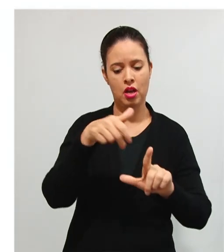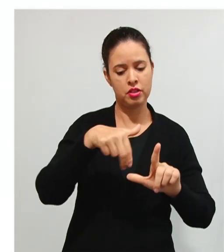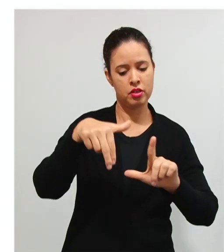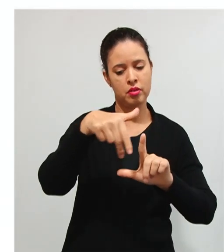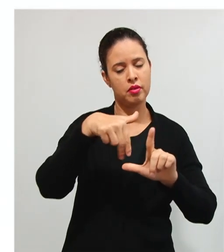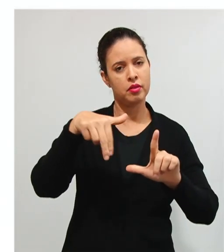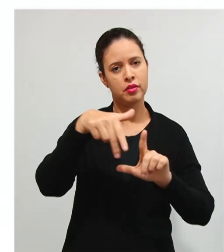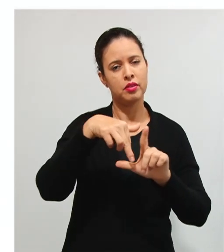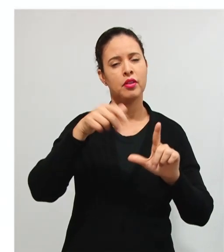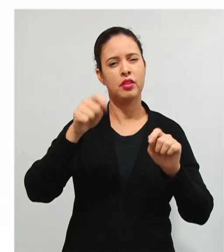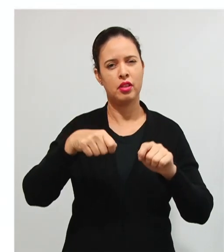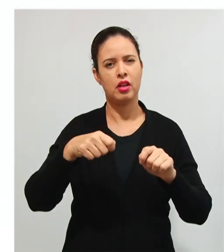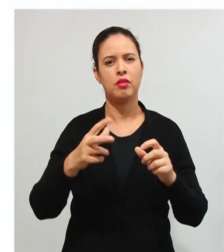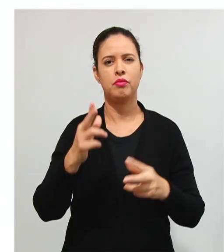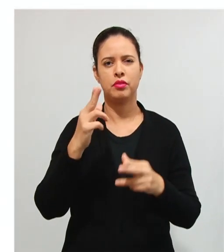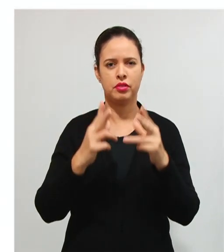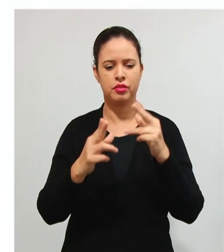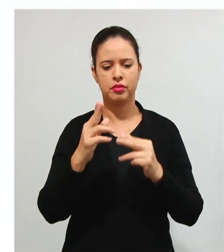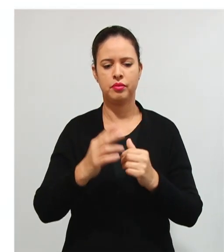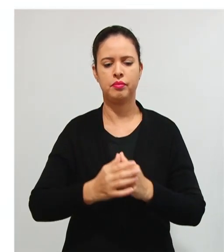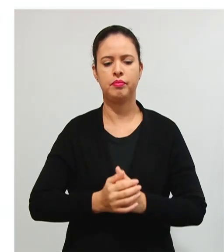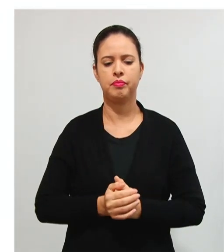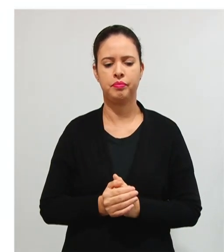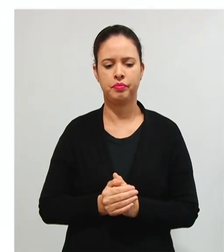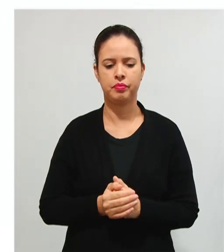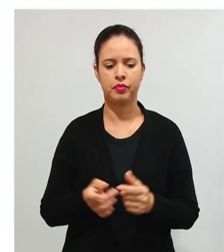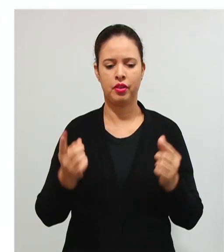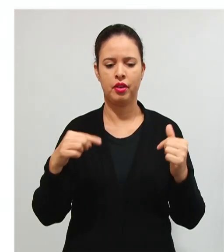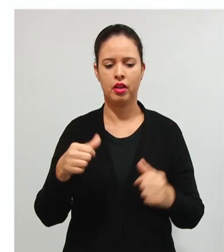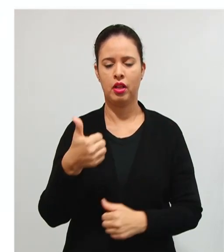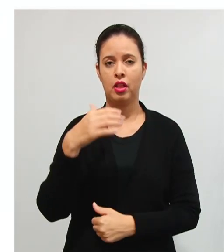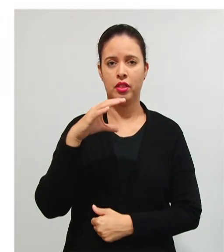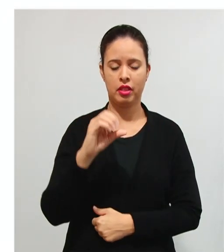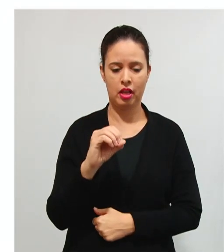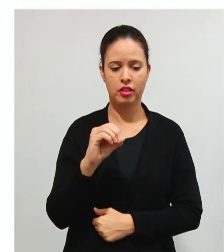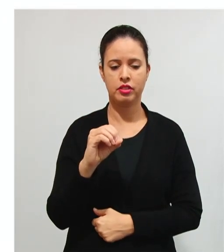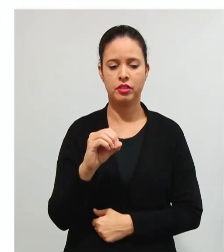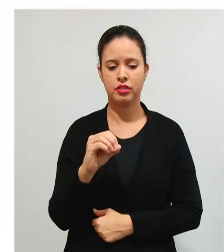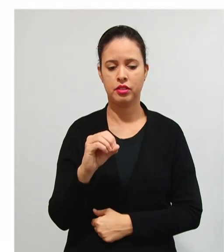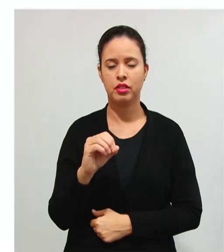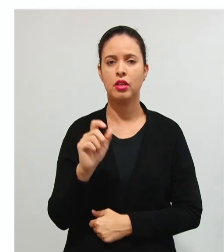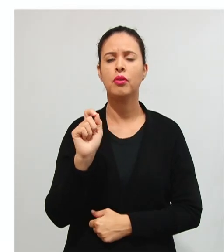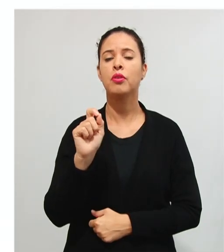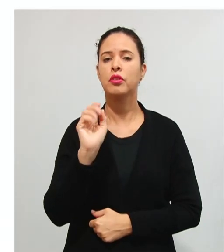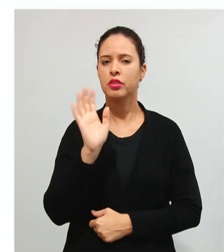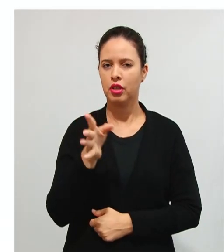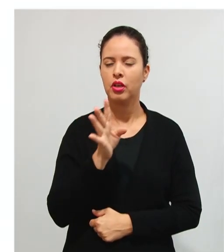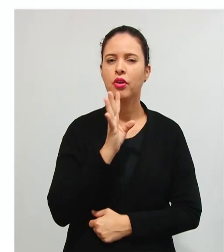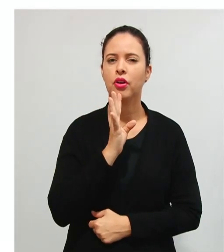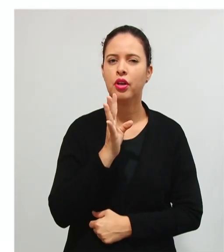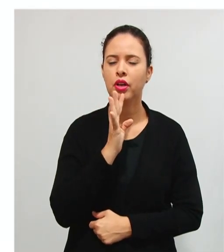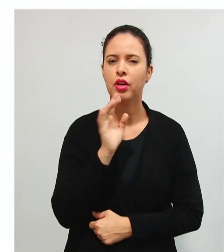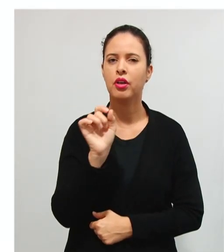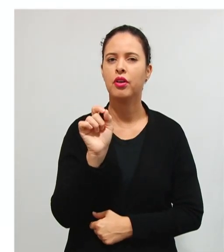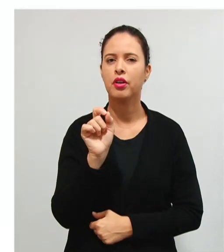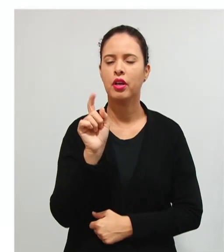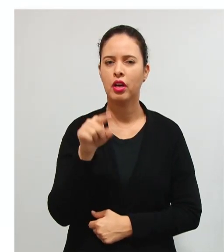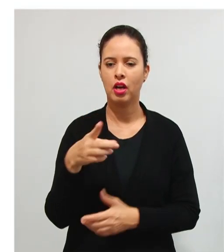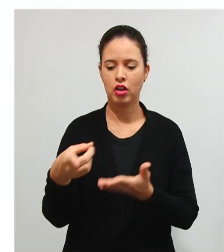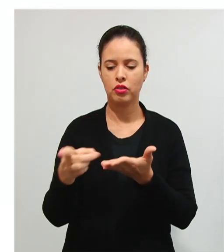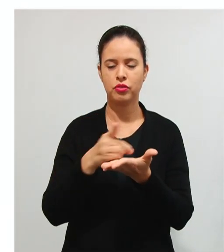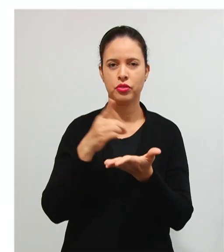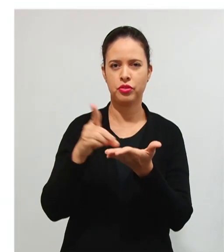por exemplo, a edição de vídeos. A Wikipedia, provavelmente vocês já conhecem, que é uma